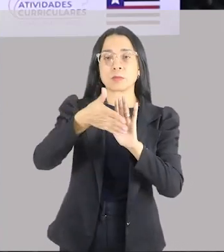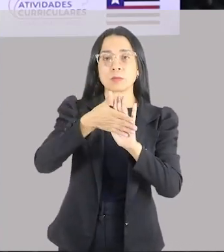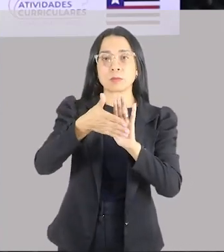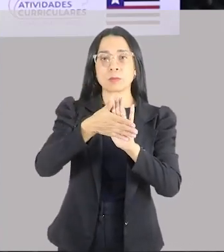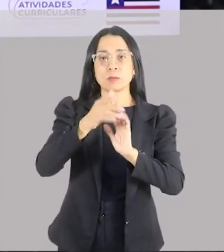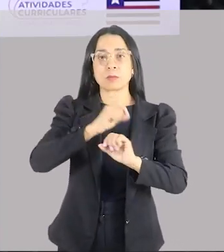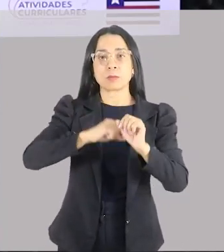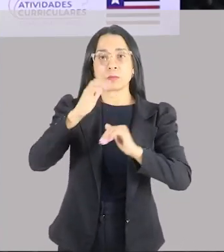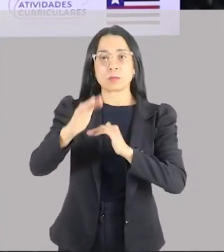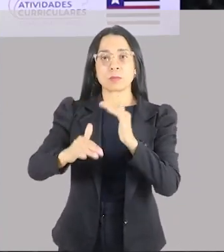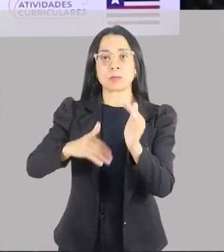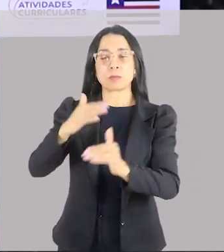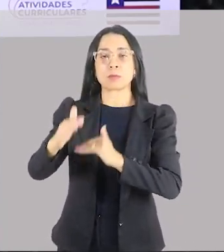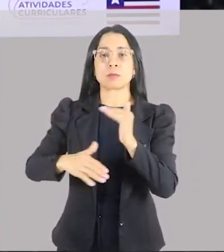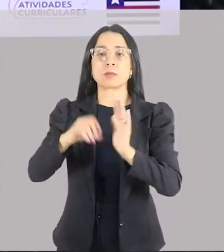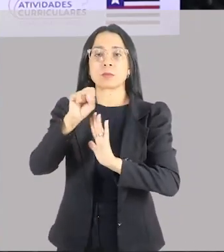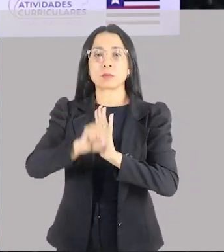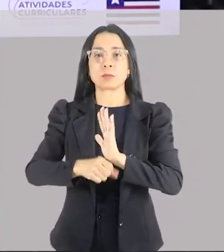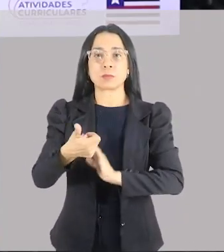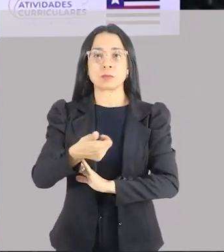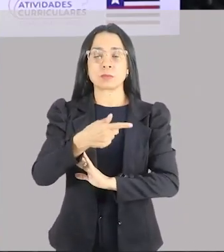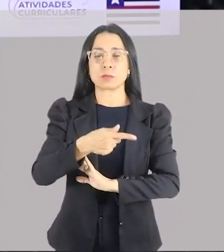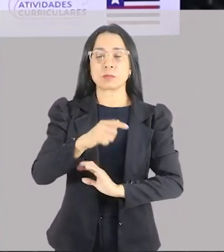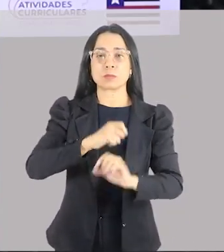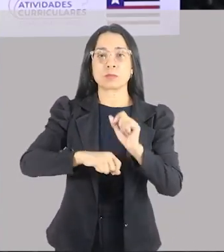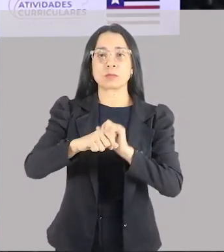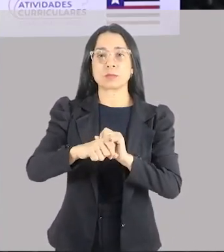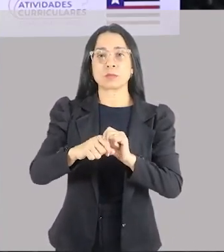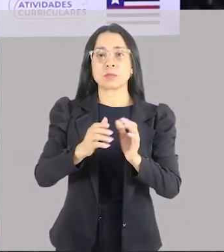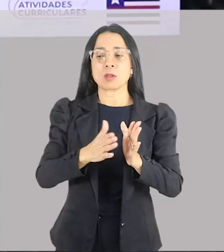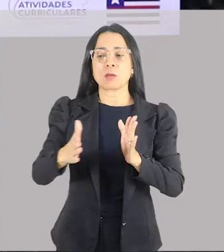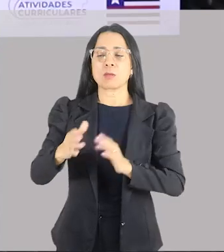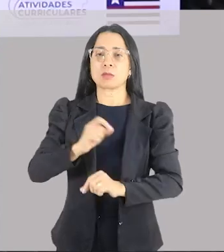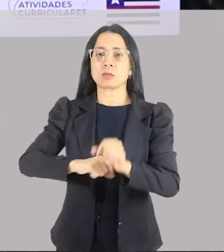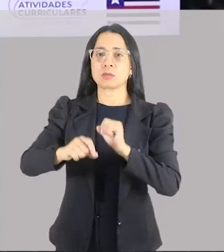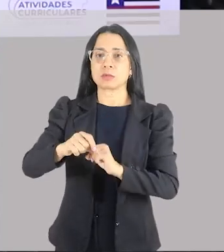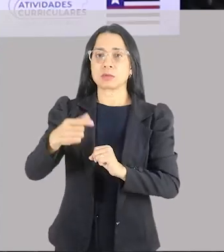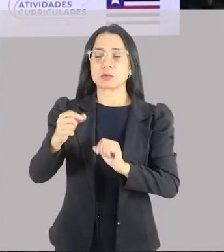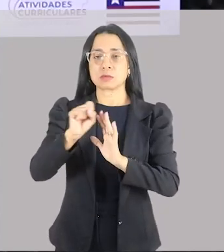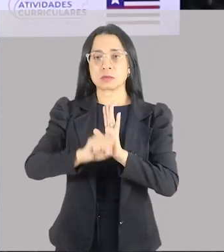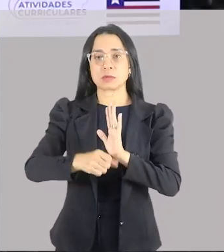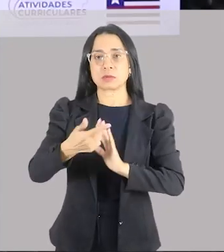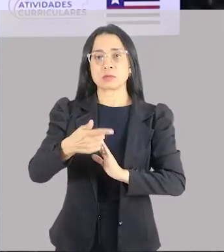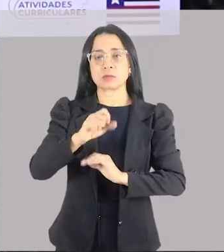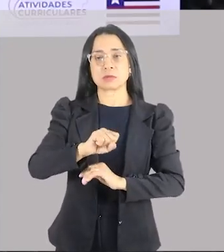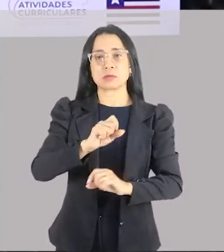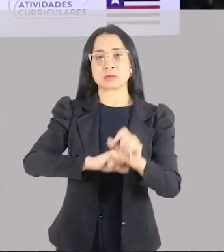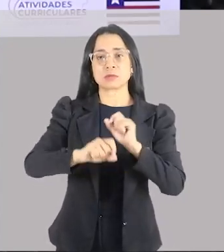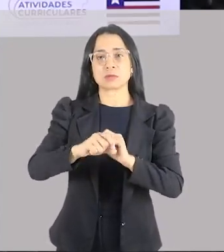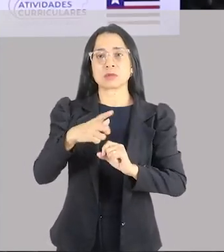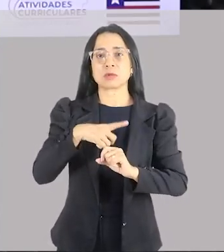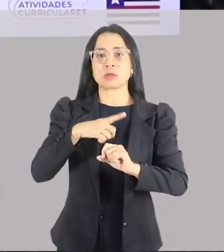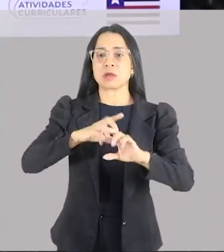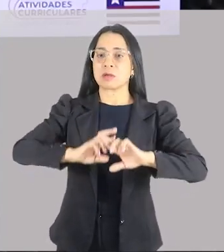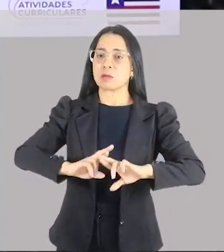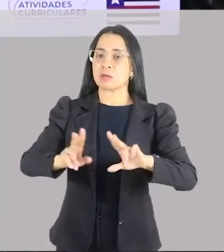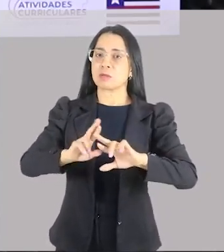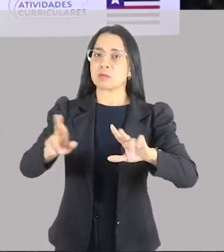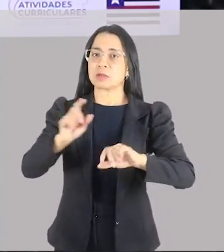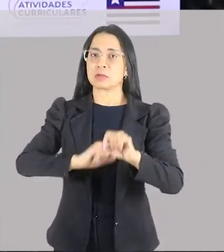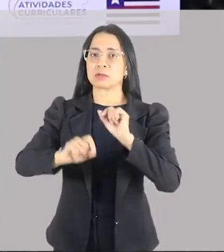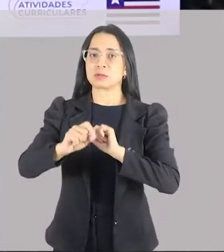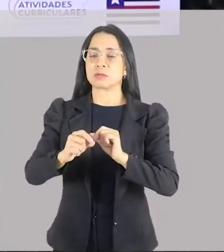proposta desenvolvida ali no século XVII para o século XVIII, que traz uma forma mais diferenciada